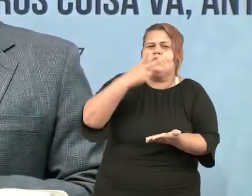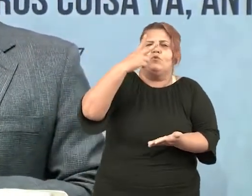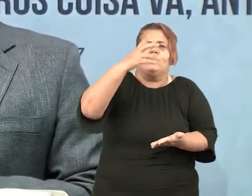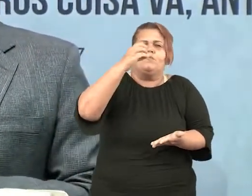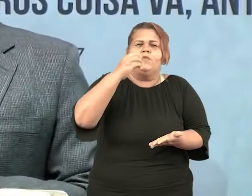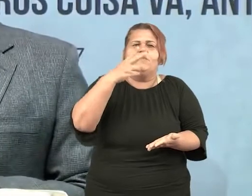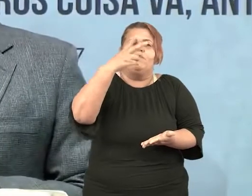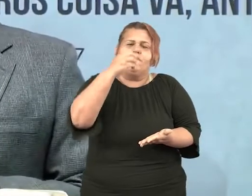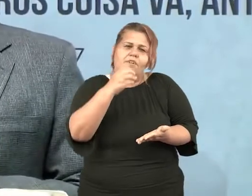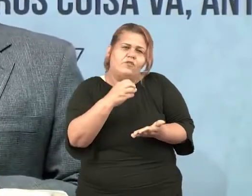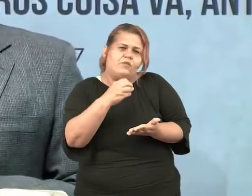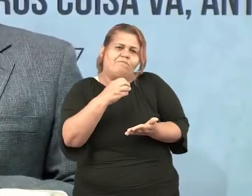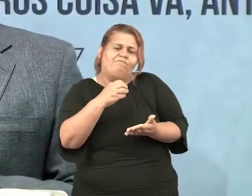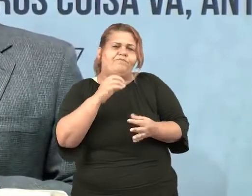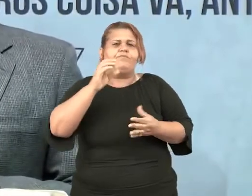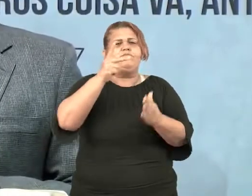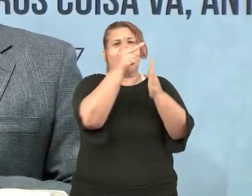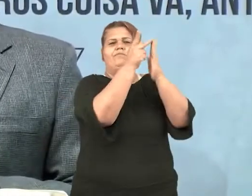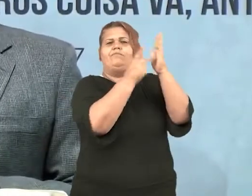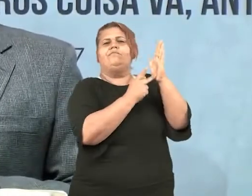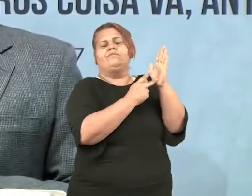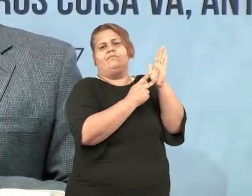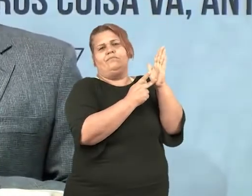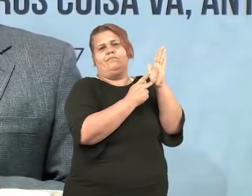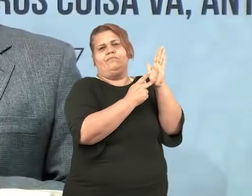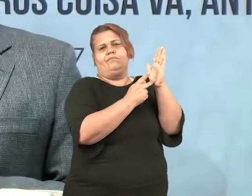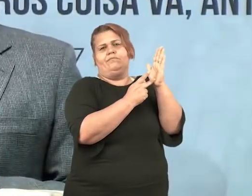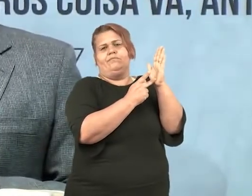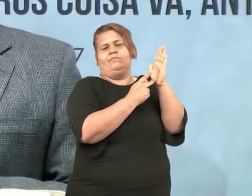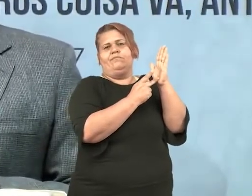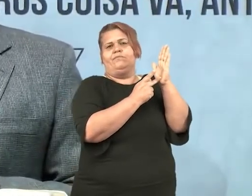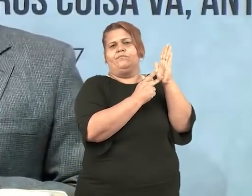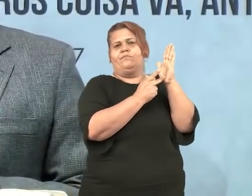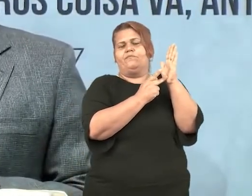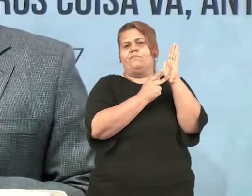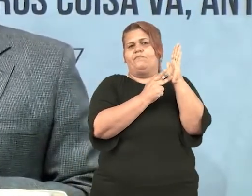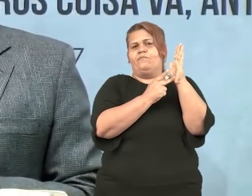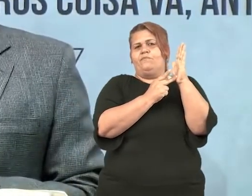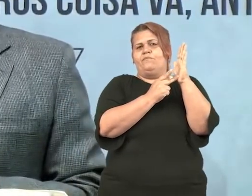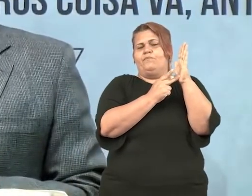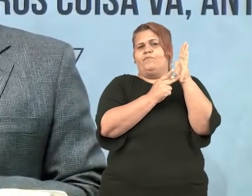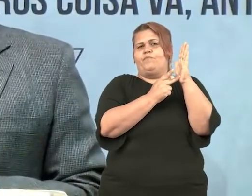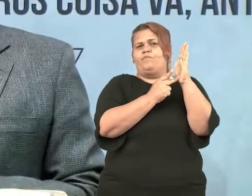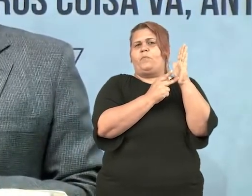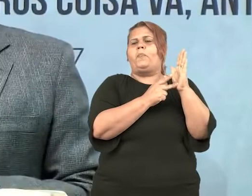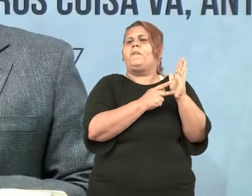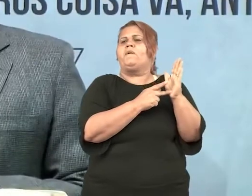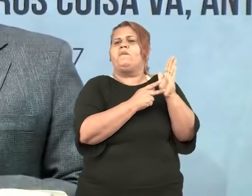2020, fizemos o nosso planejamento para este ano.